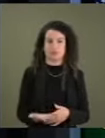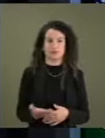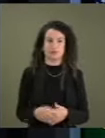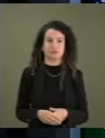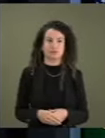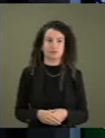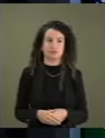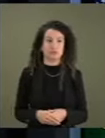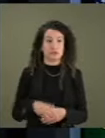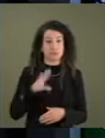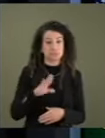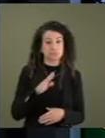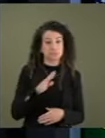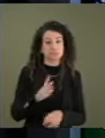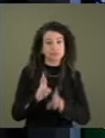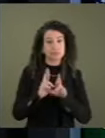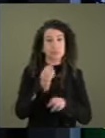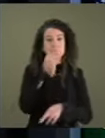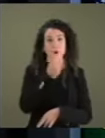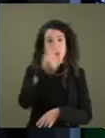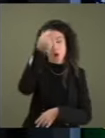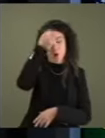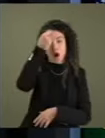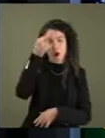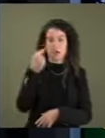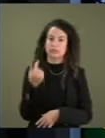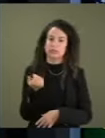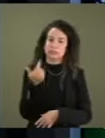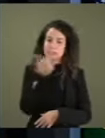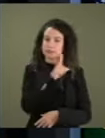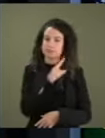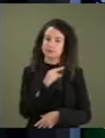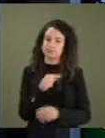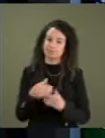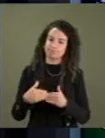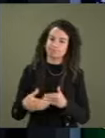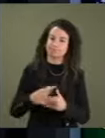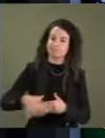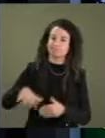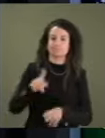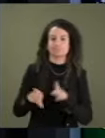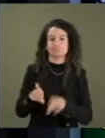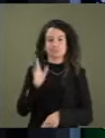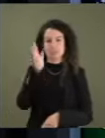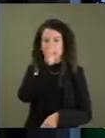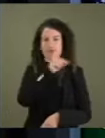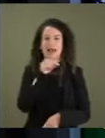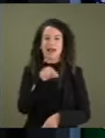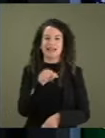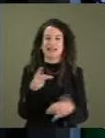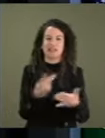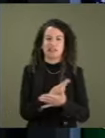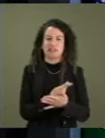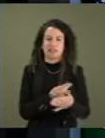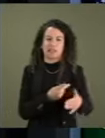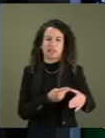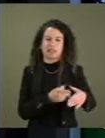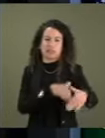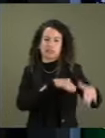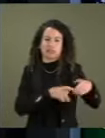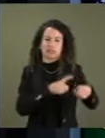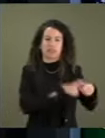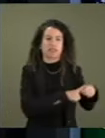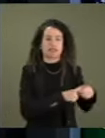Mas que o bom senso possa prevalecer e que a gente possa salvar a nação desse retrocesso sem precedentes